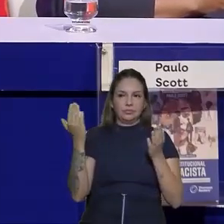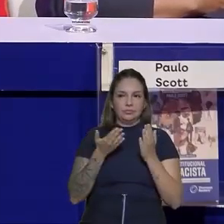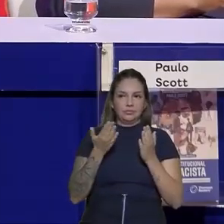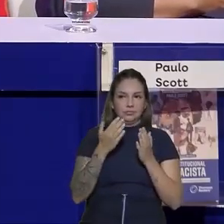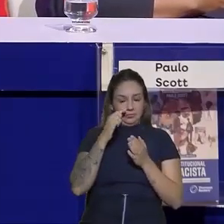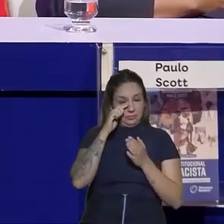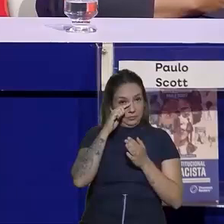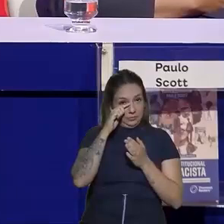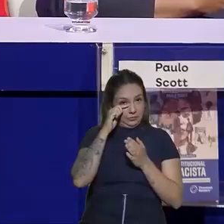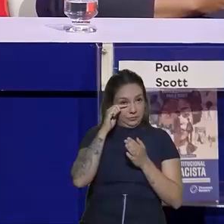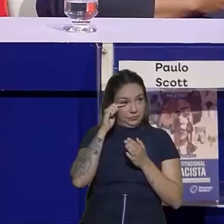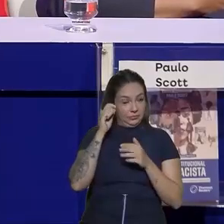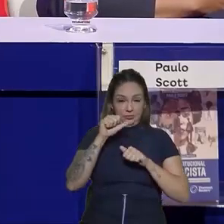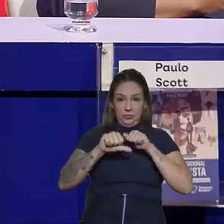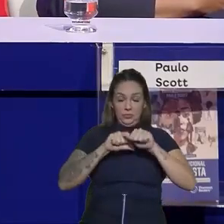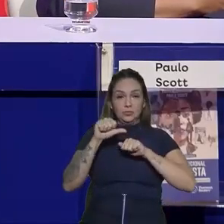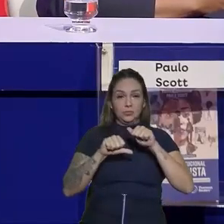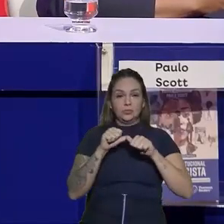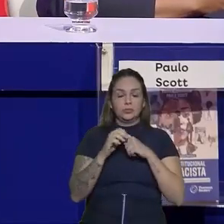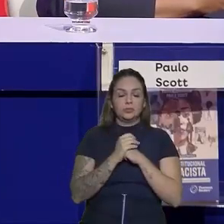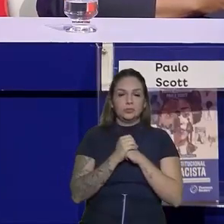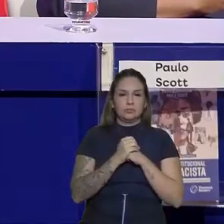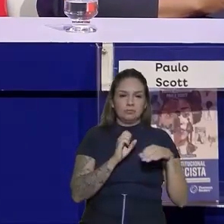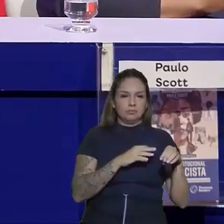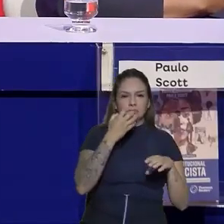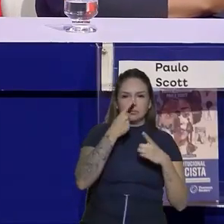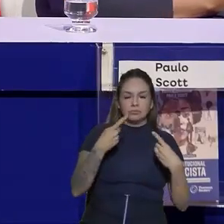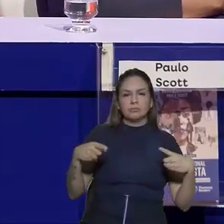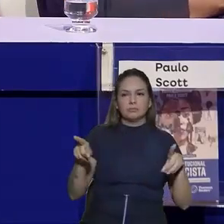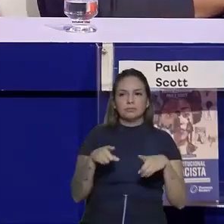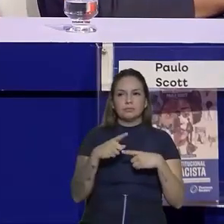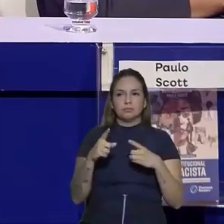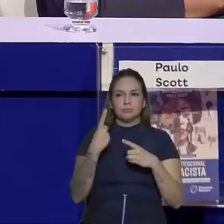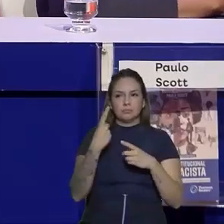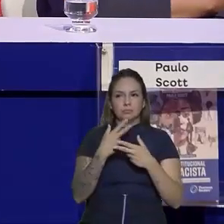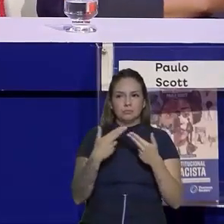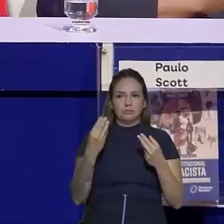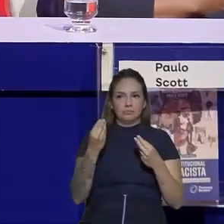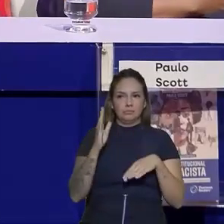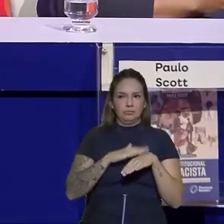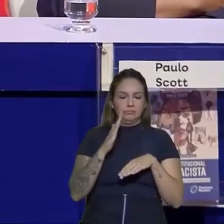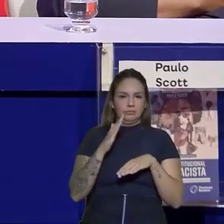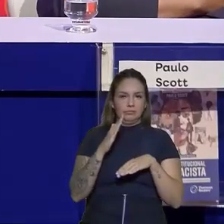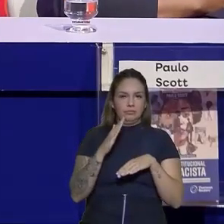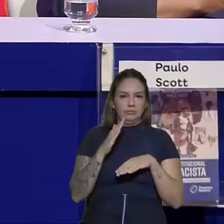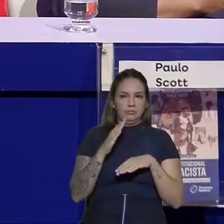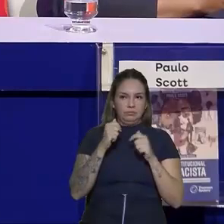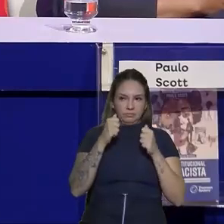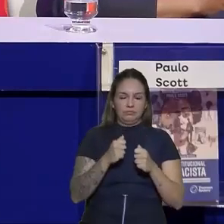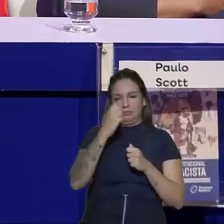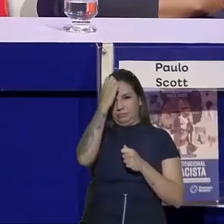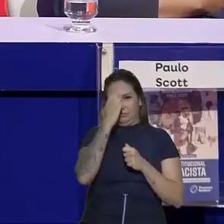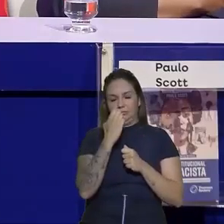hoje, felizmente, mudou, é completamente diferente. O ensino de música no Brasil se tornou uma coisa muito mais